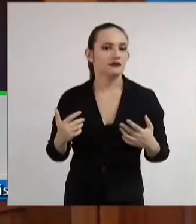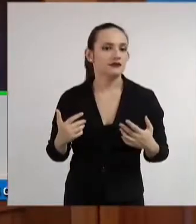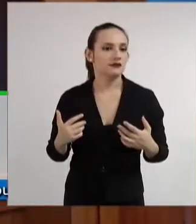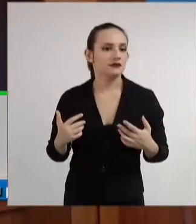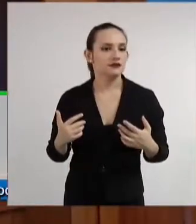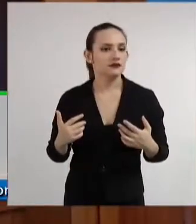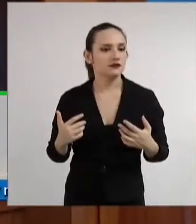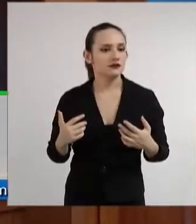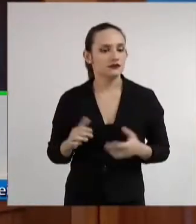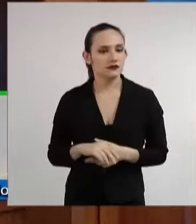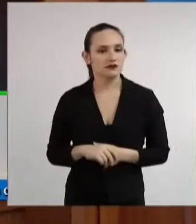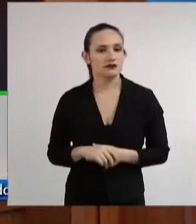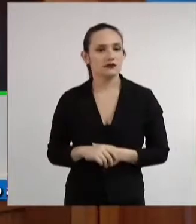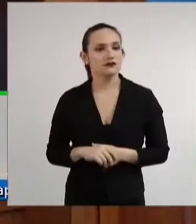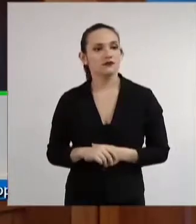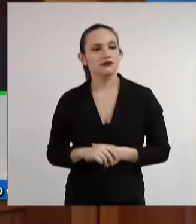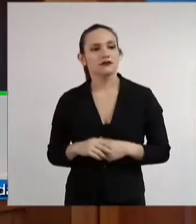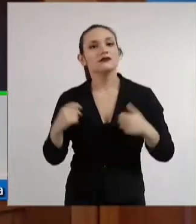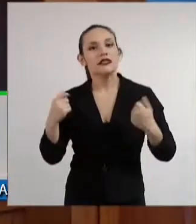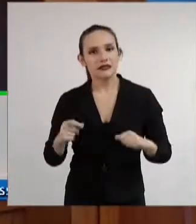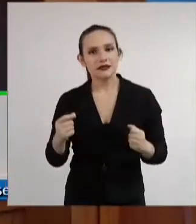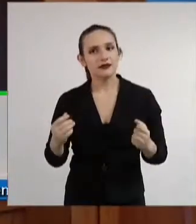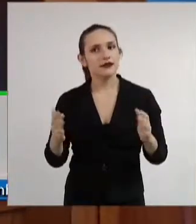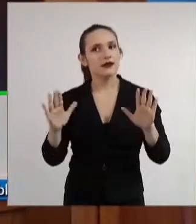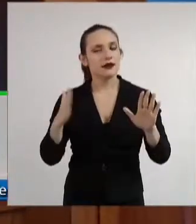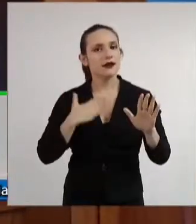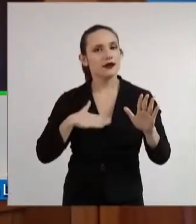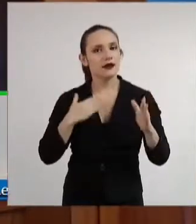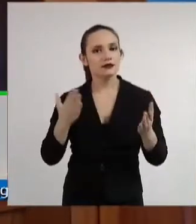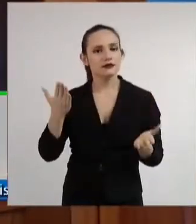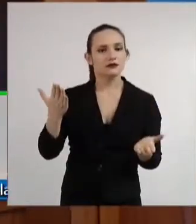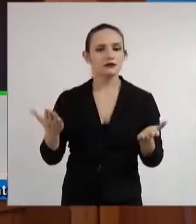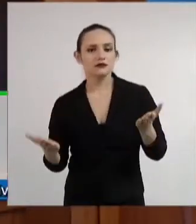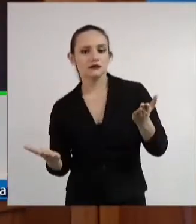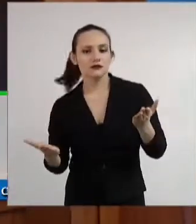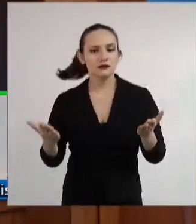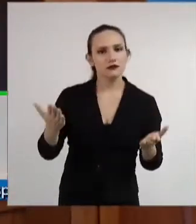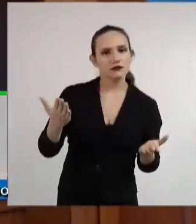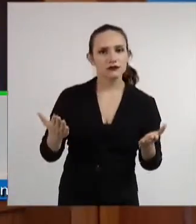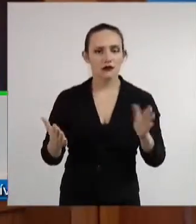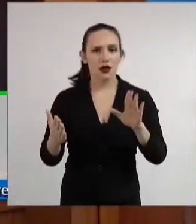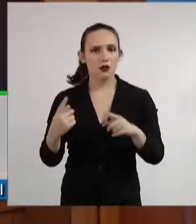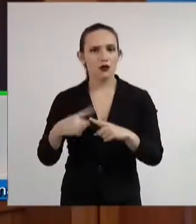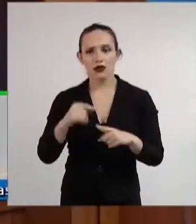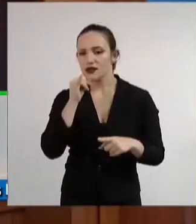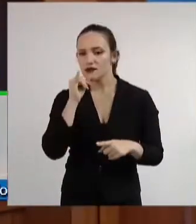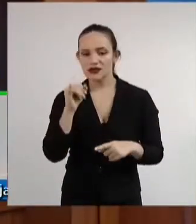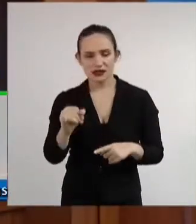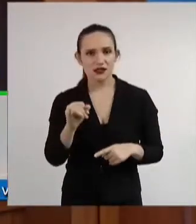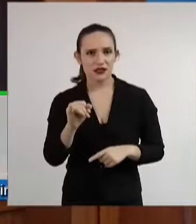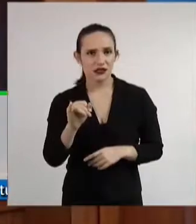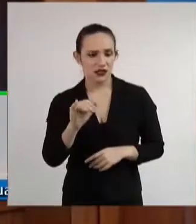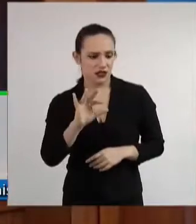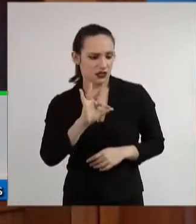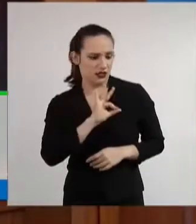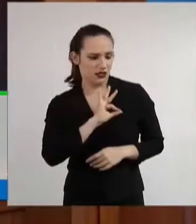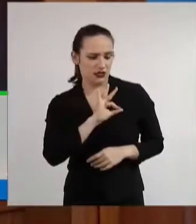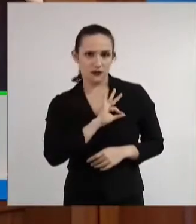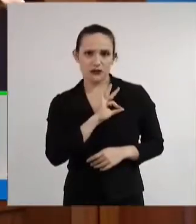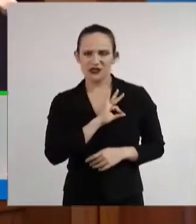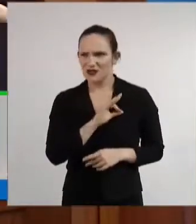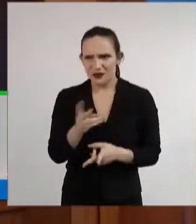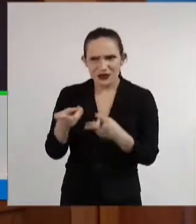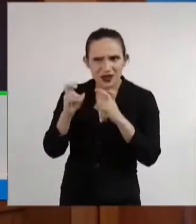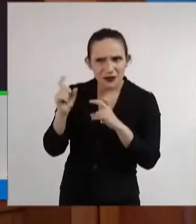A dosimetria da pena, se a autoridade policial não tiver bom senso, ele cria uma situação